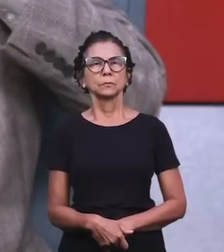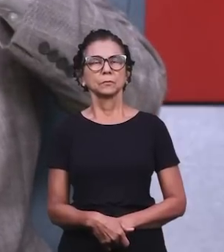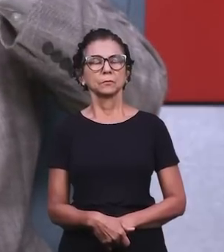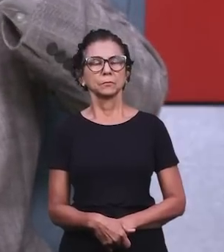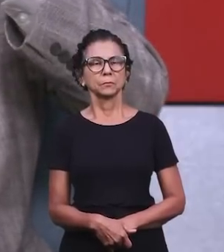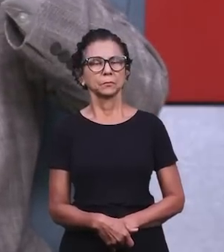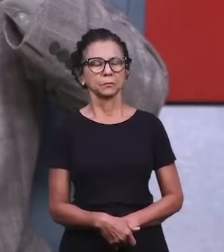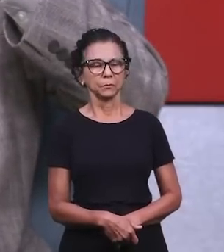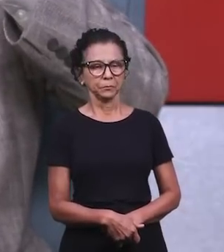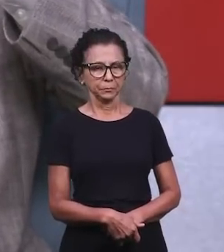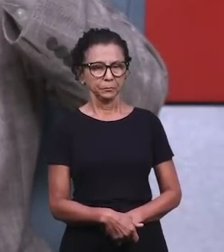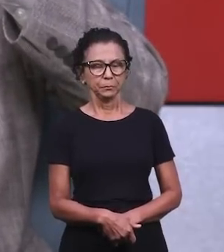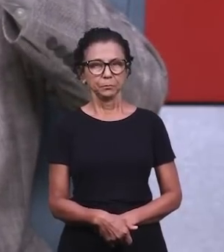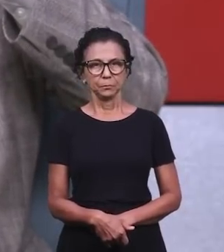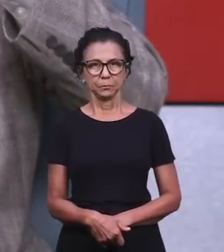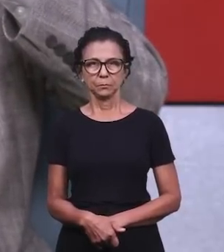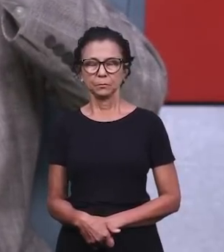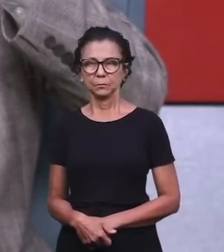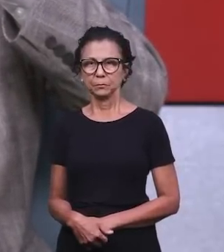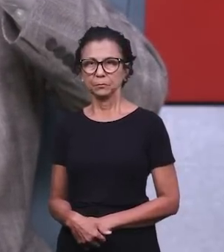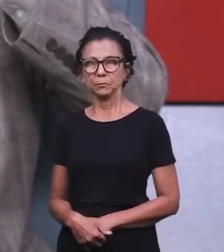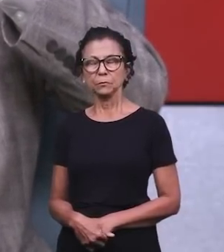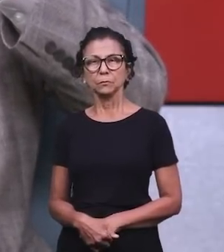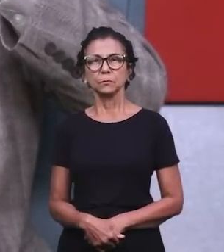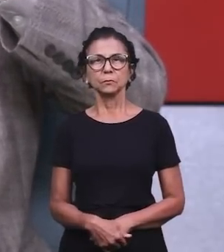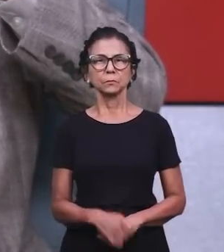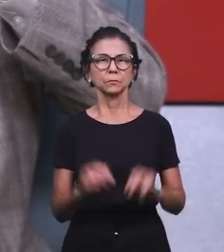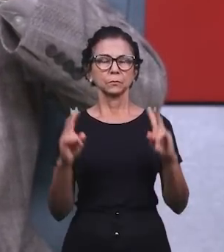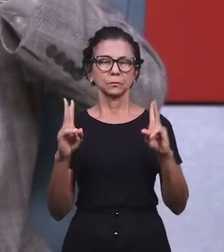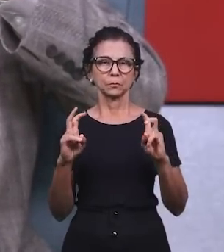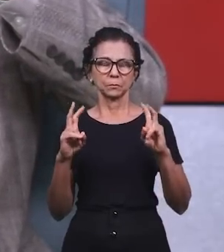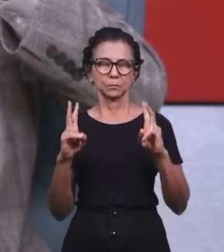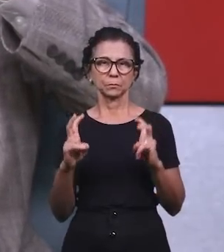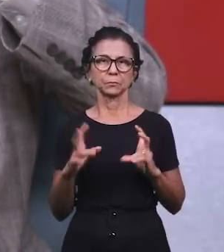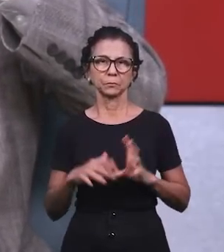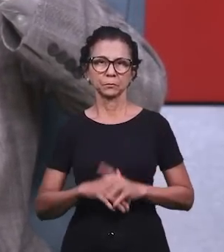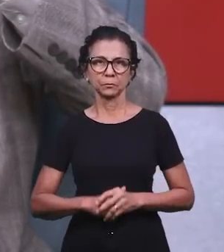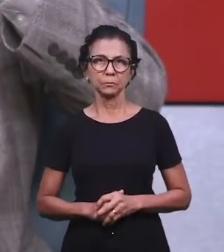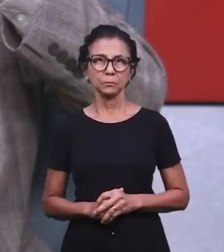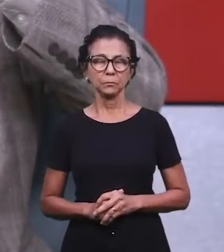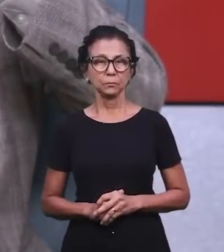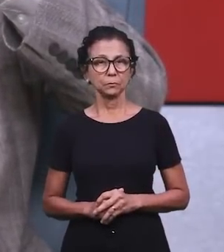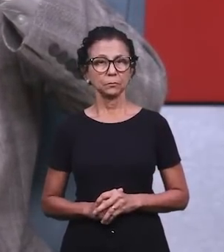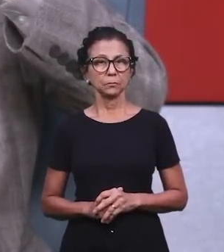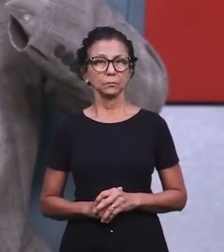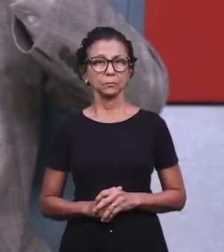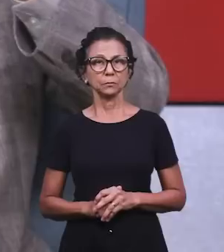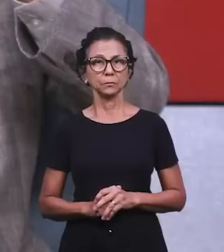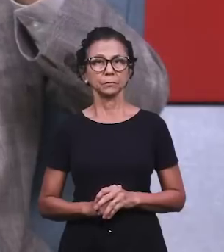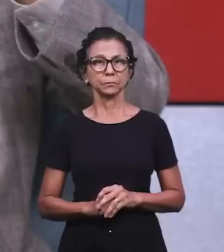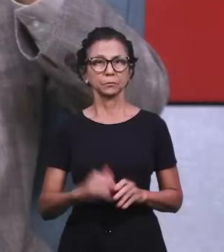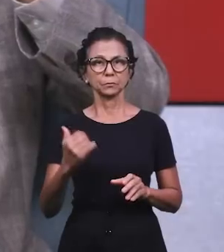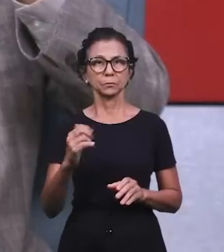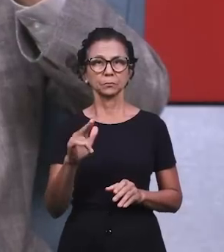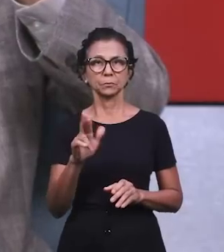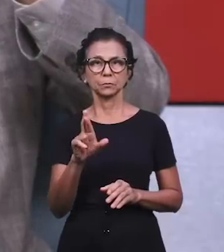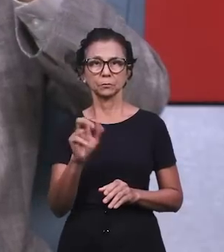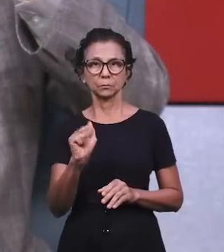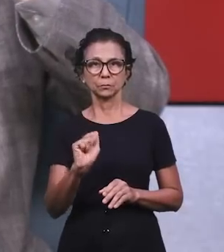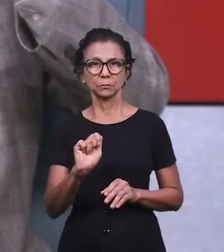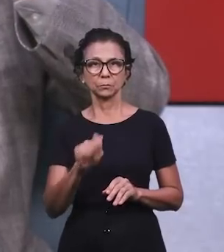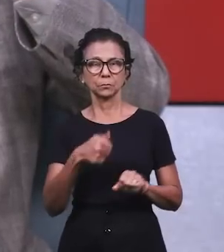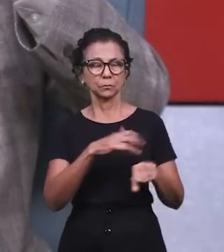Hoje nós vamos falar sobre mais uma cura. Eu disse nos